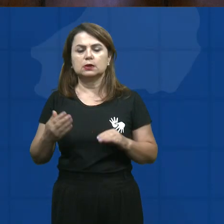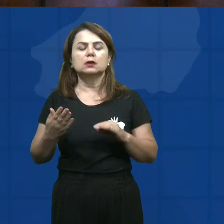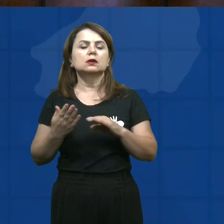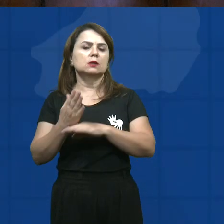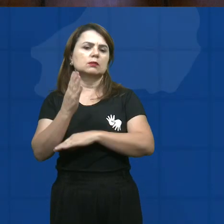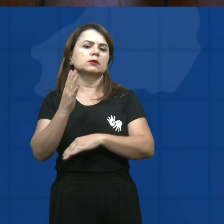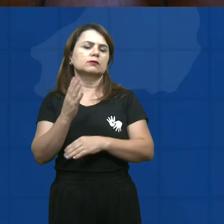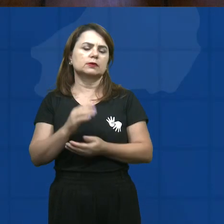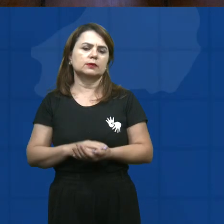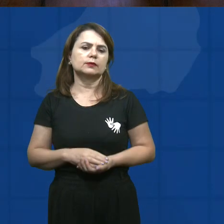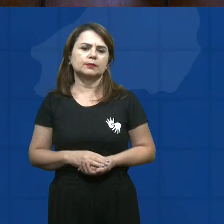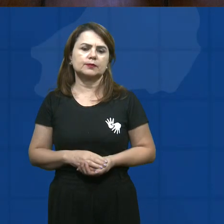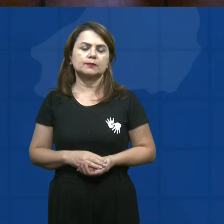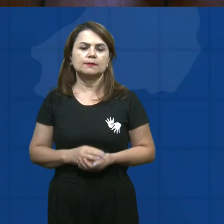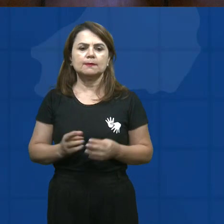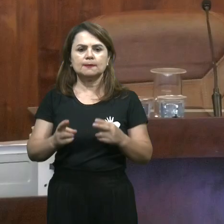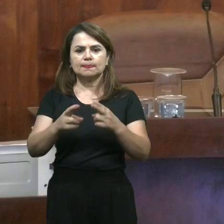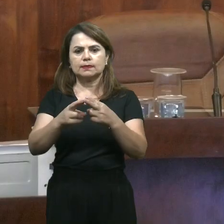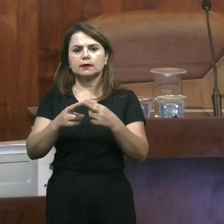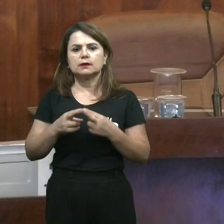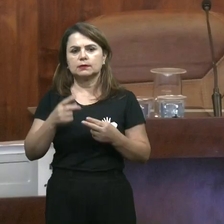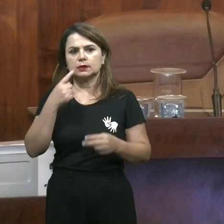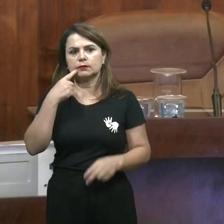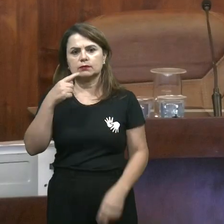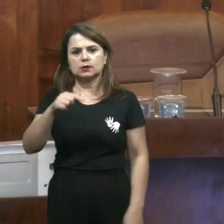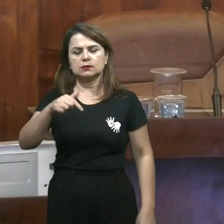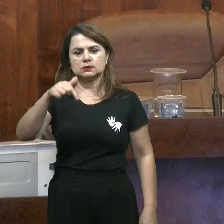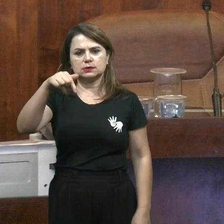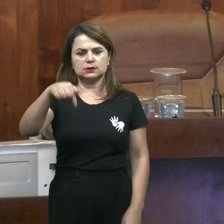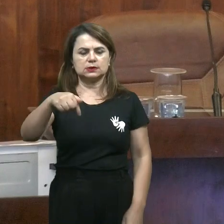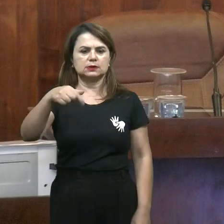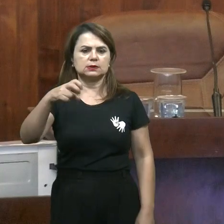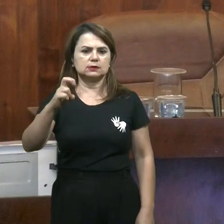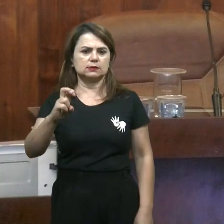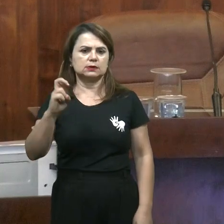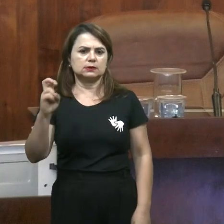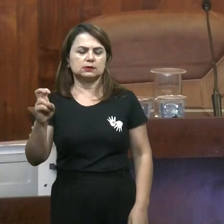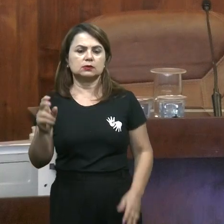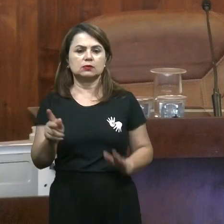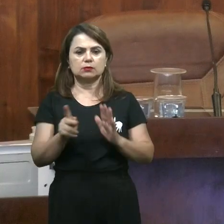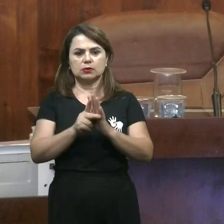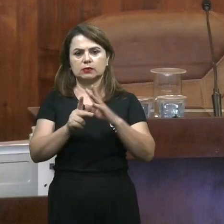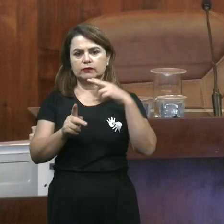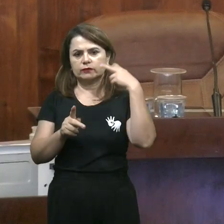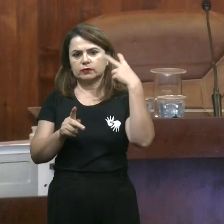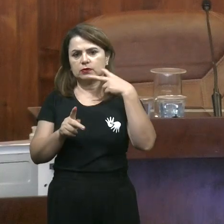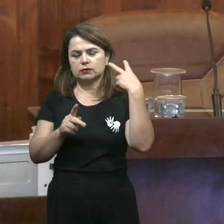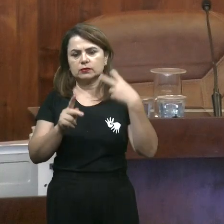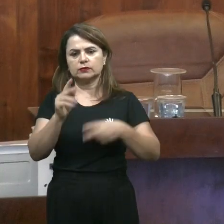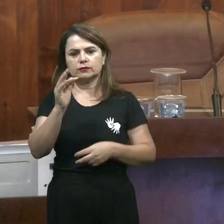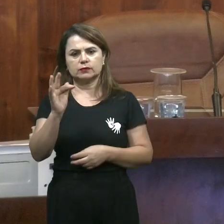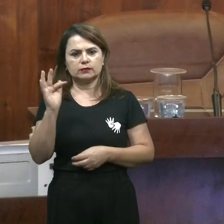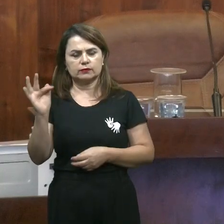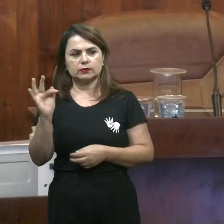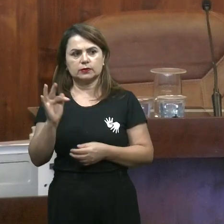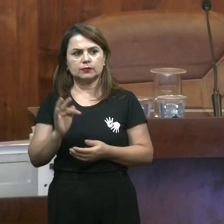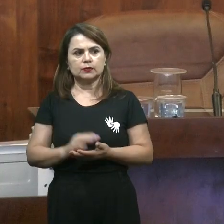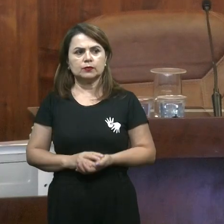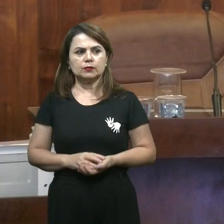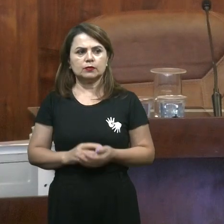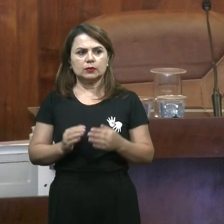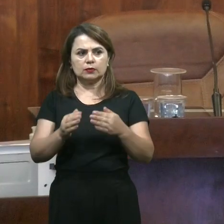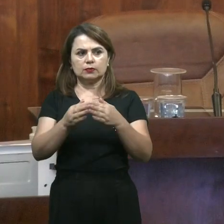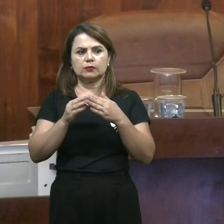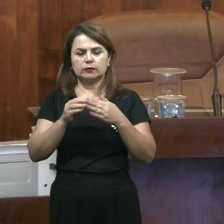Aprovado. Requerimento 1755-2024, do vereador agente federal Júnior FEF, solicitando ao prefeito municipal de